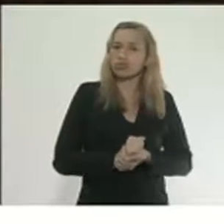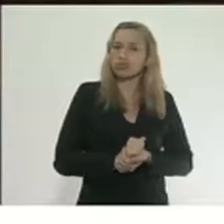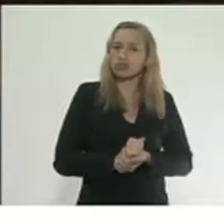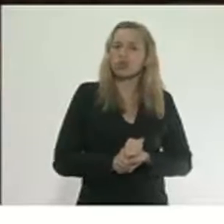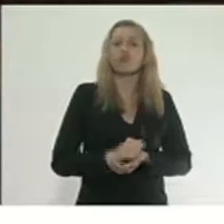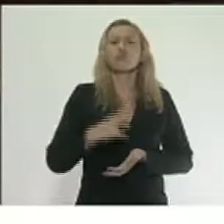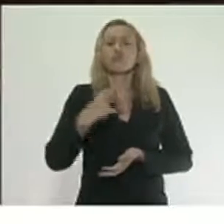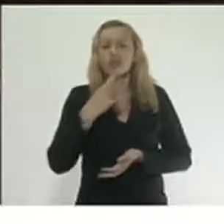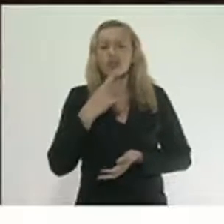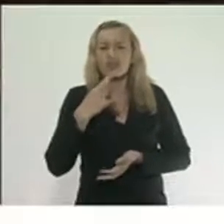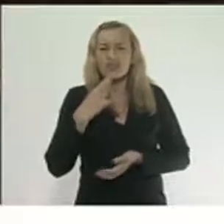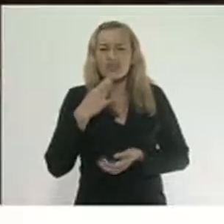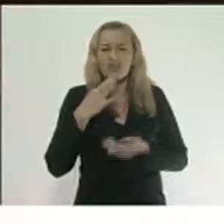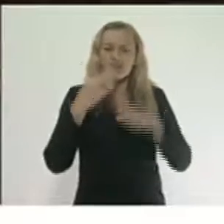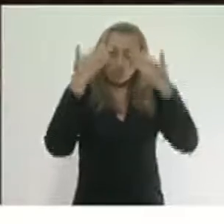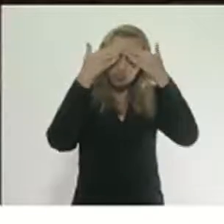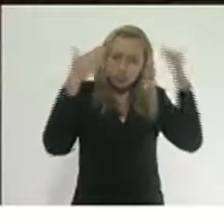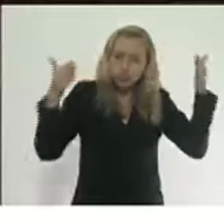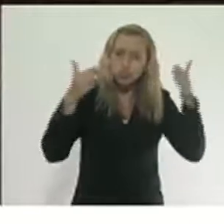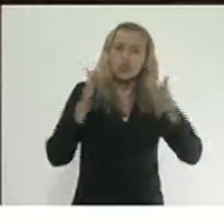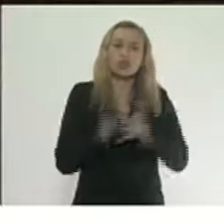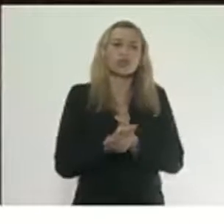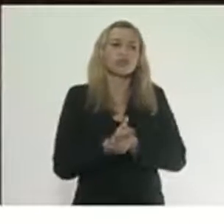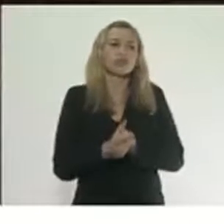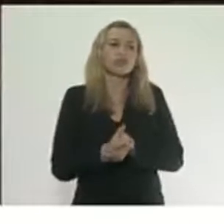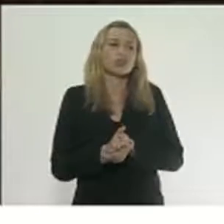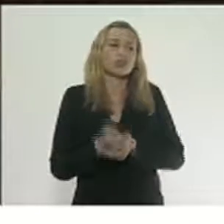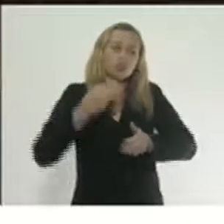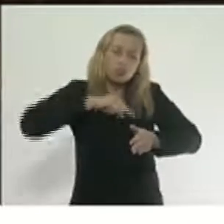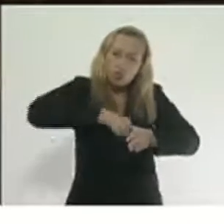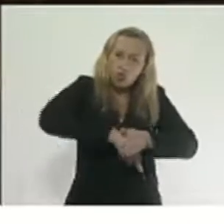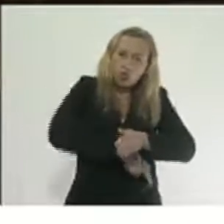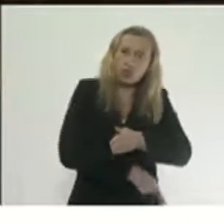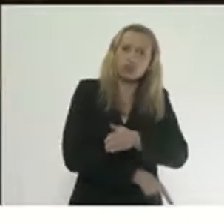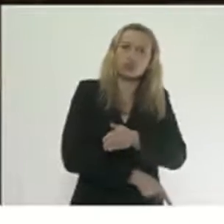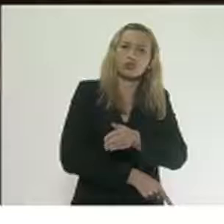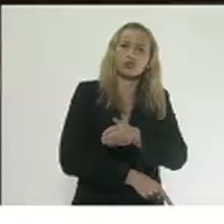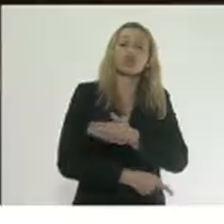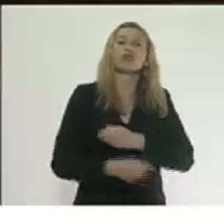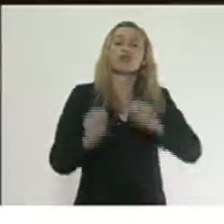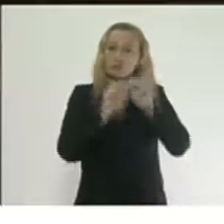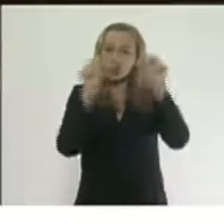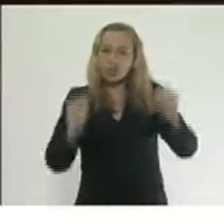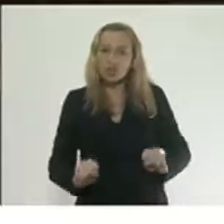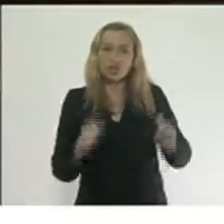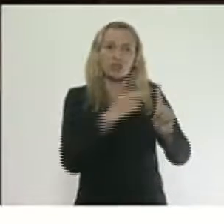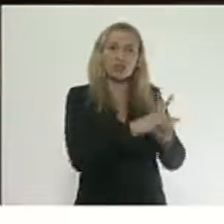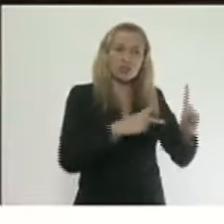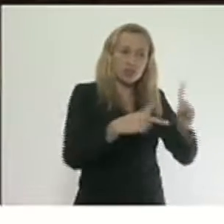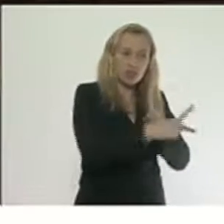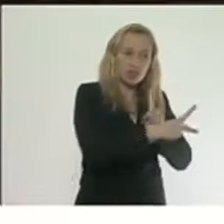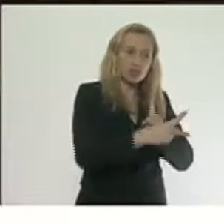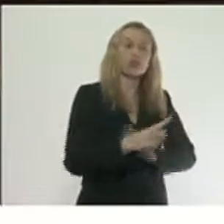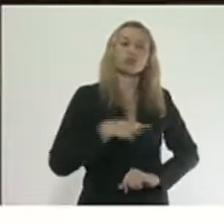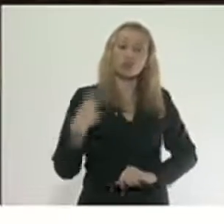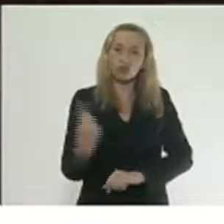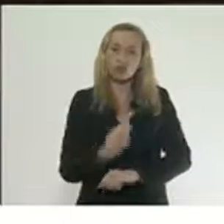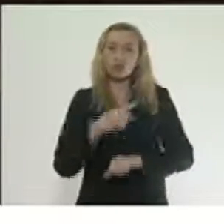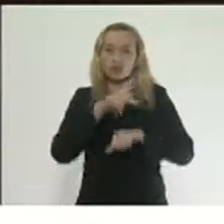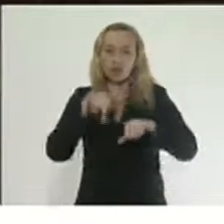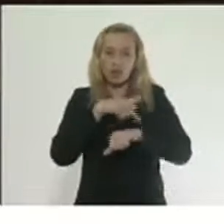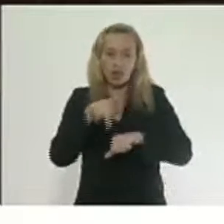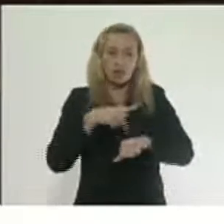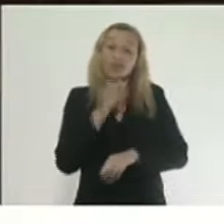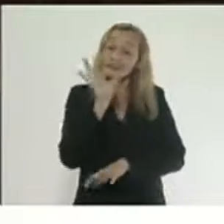muita consciência e fundamentado no conhecimento profundo sobre o sistema de previdência do nosso país,